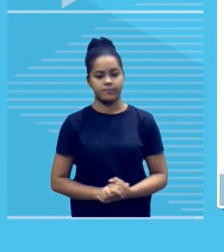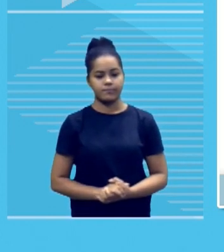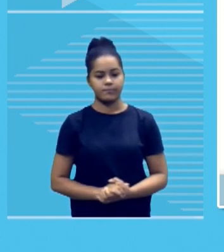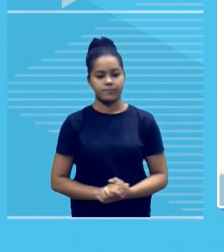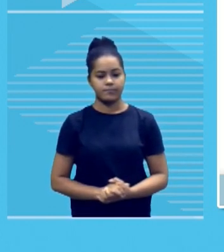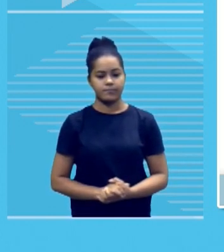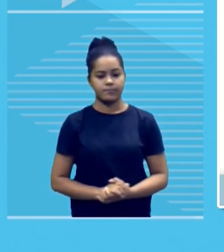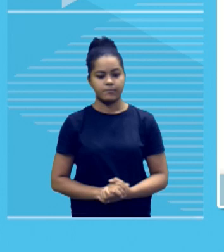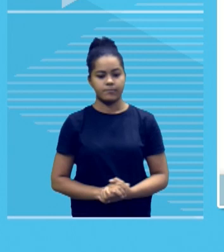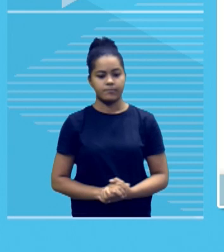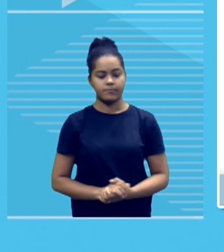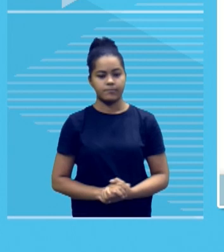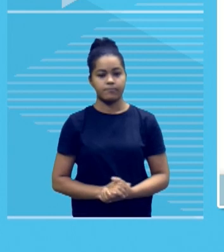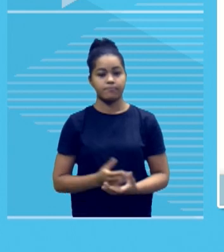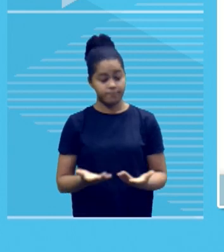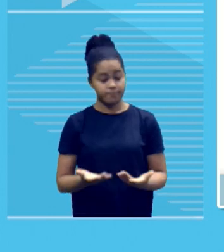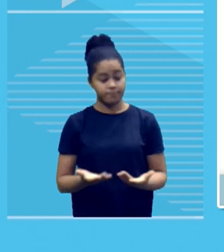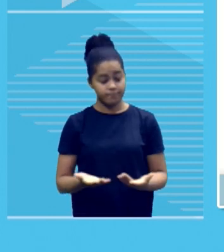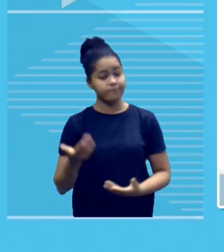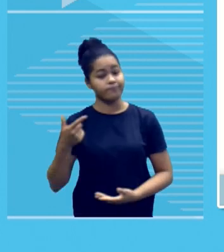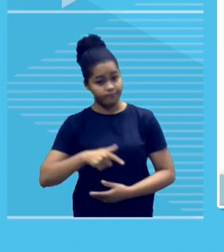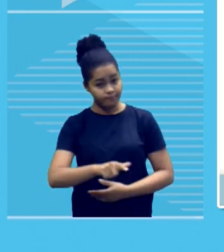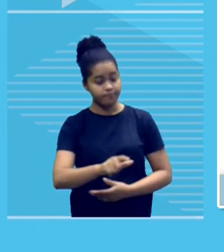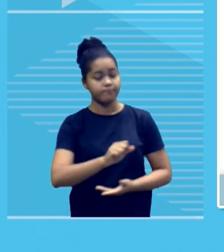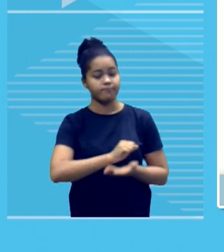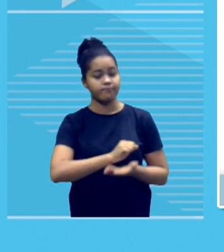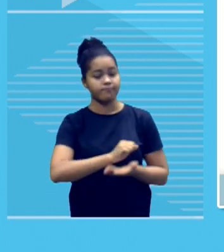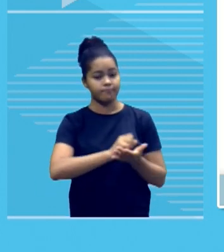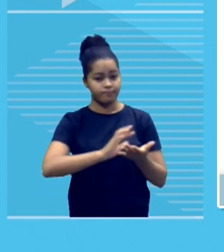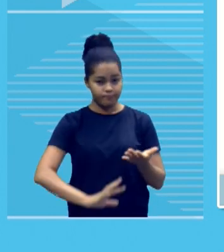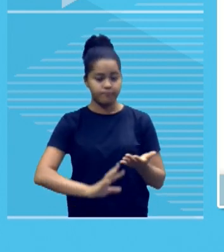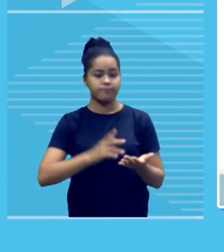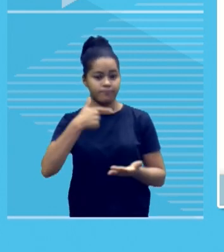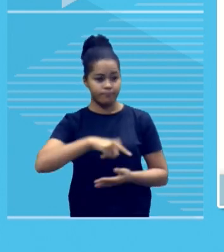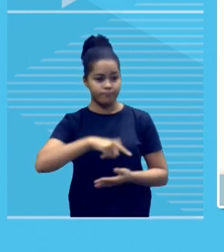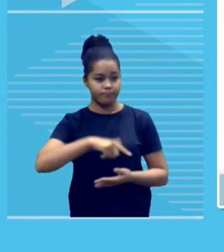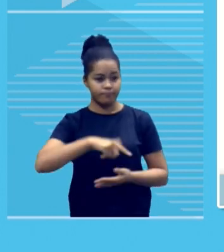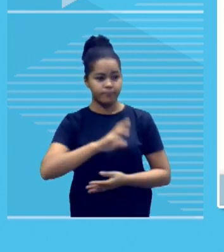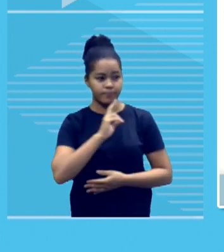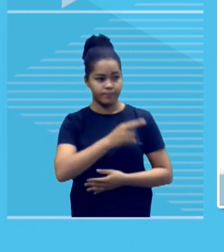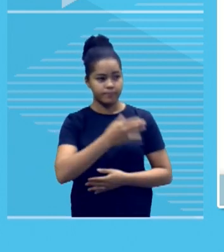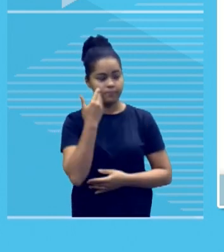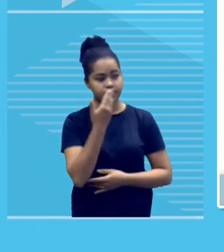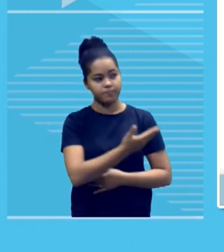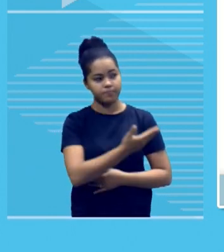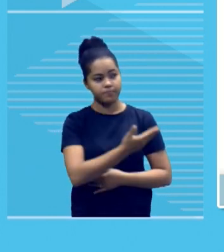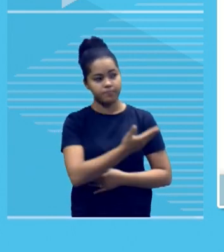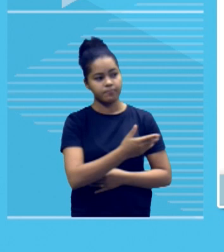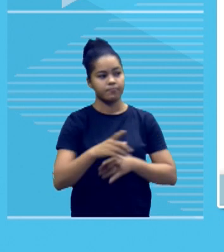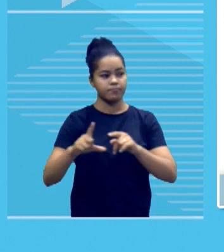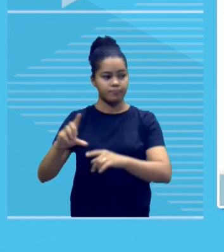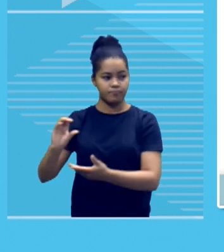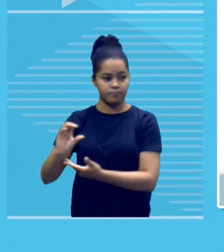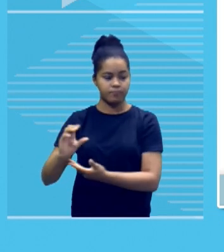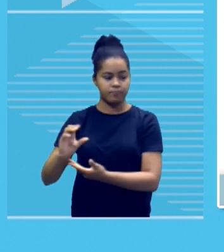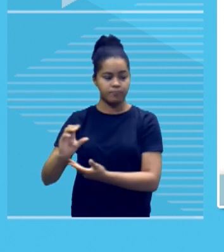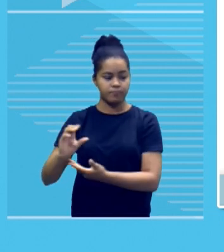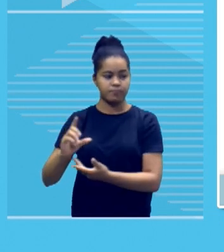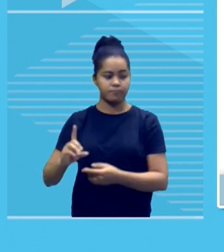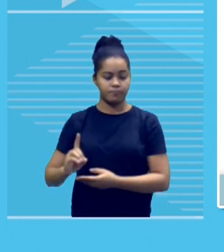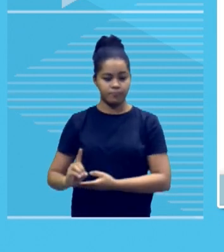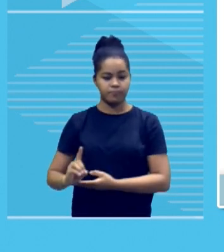prosseguir Vamos colocar mais exemplos desse desse aspecto aqui a letra a b coloquei aqui a letra C letra D